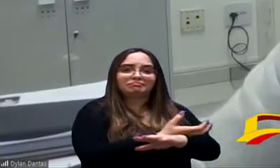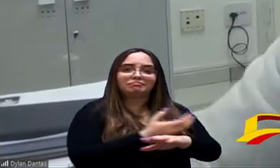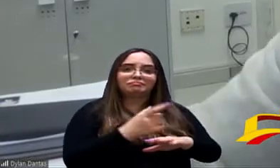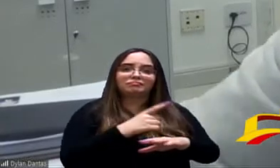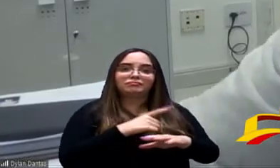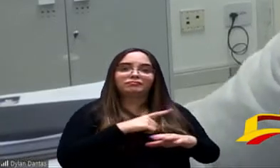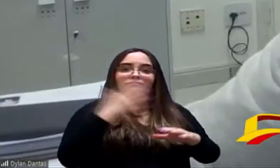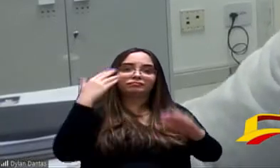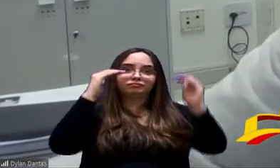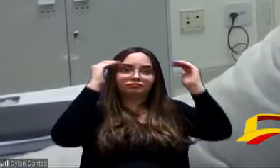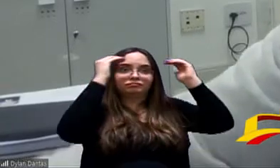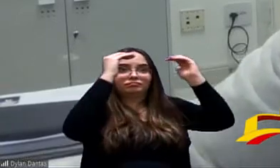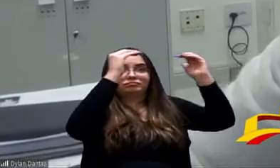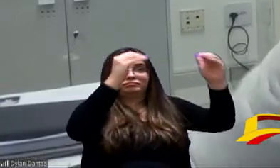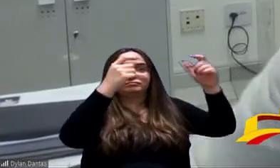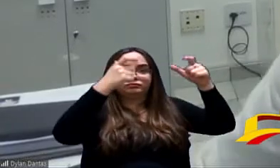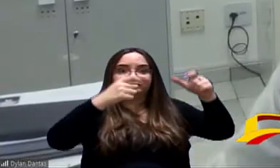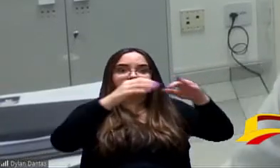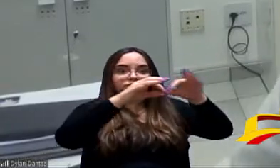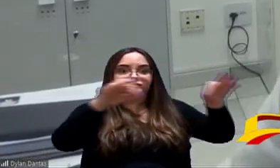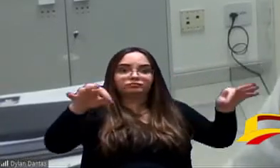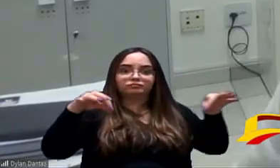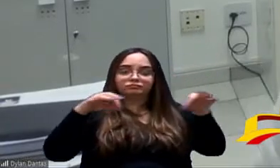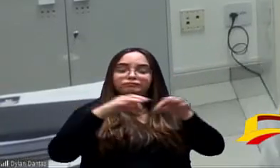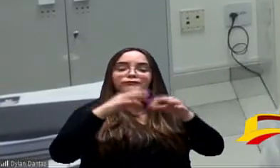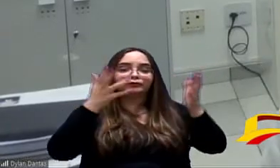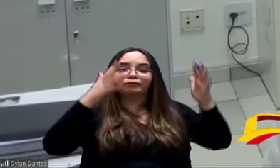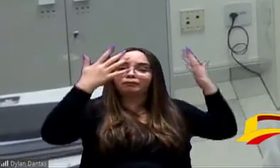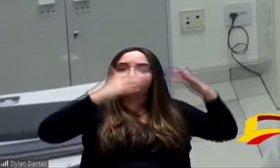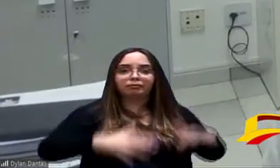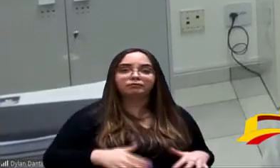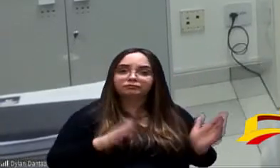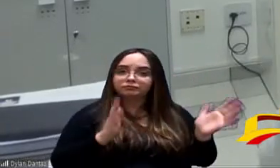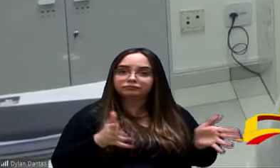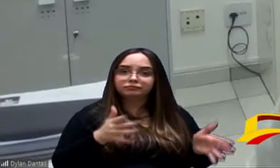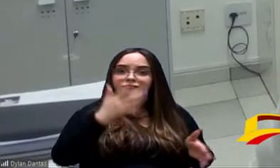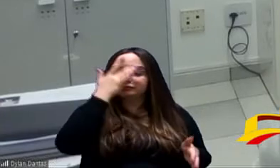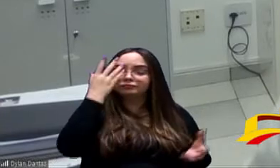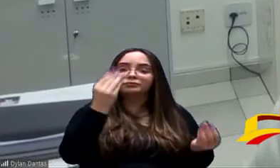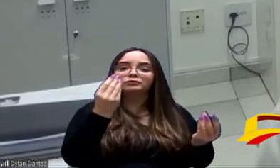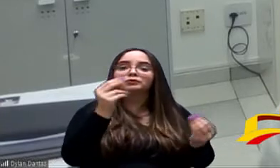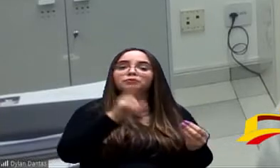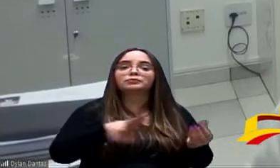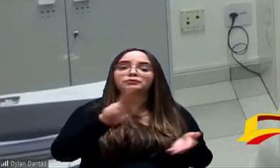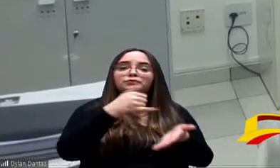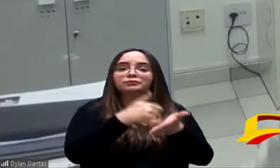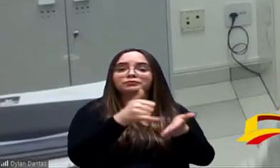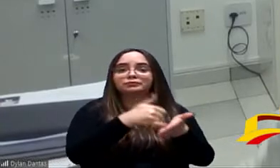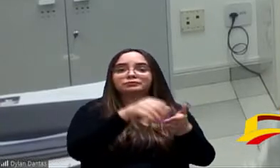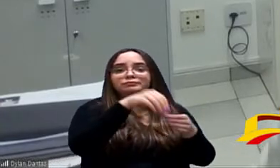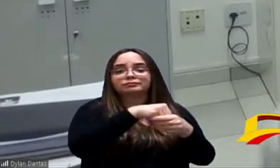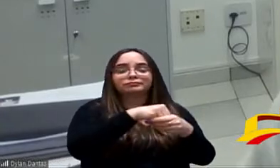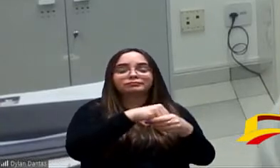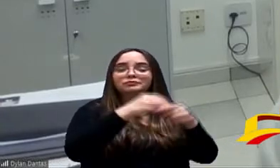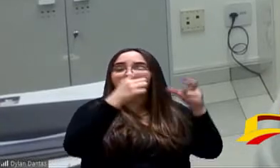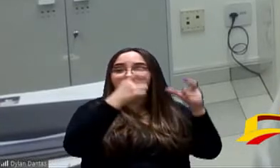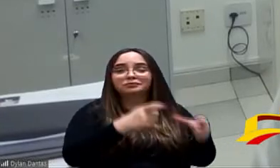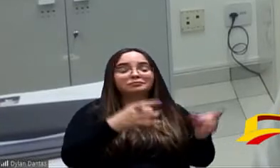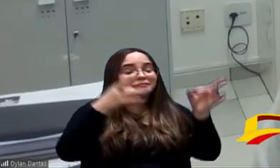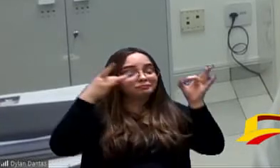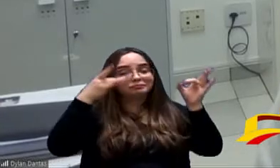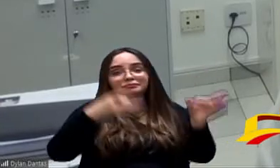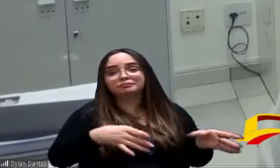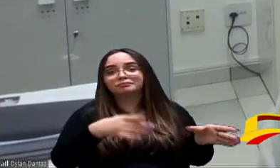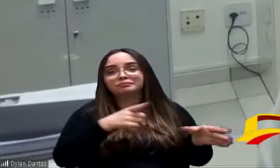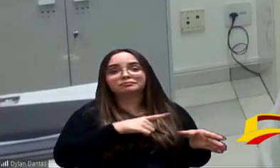para cobertura, né, delimitação da área, ele já foi derrubado e tem muitos usuários de drogas. Ou seja, o local ali está totalmente